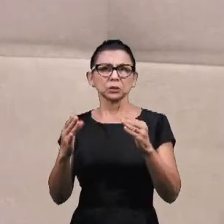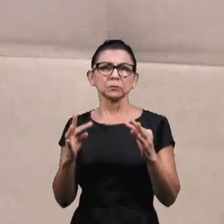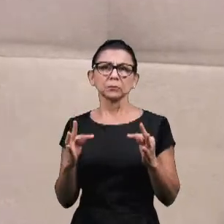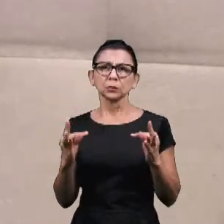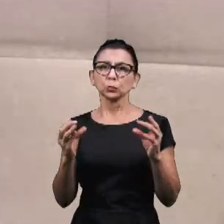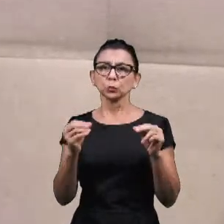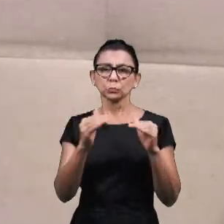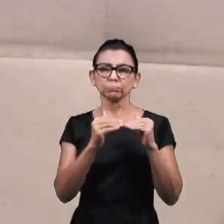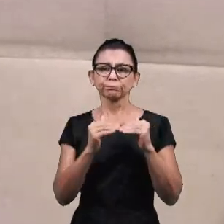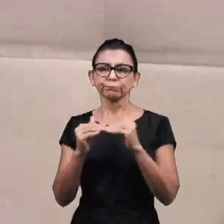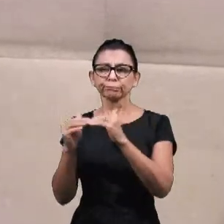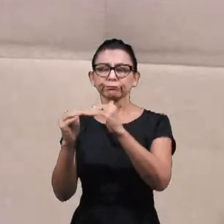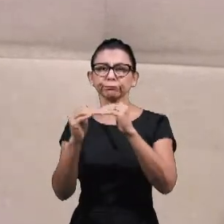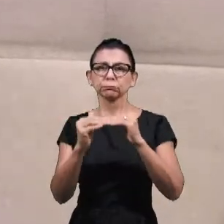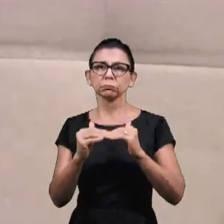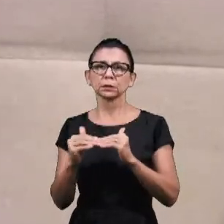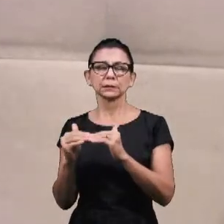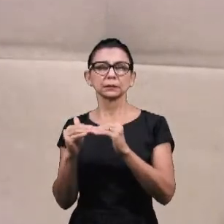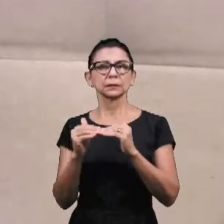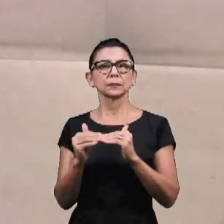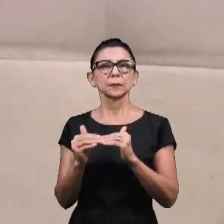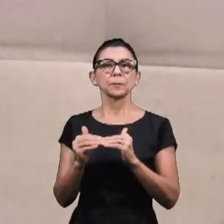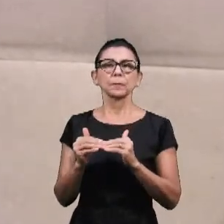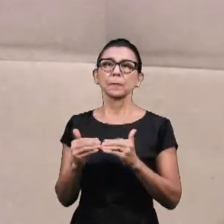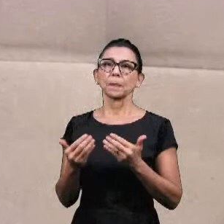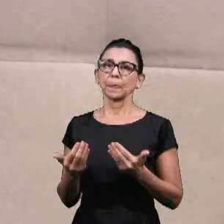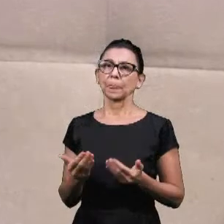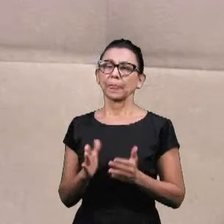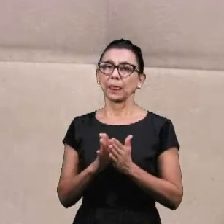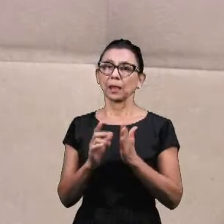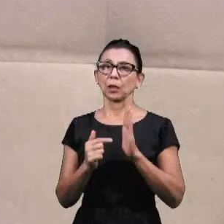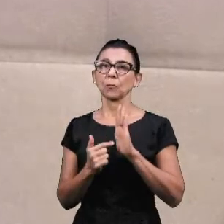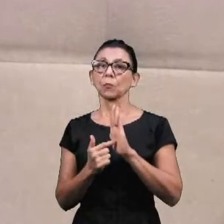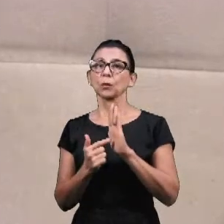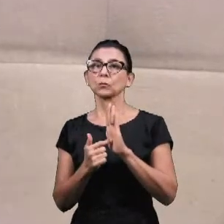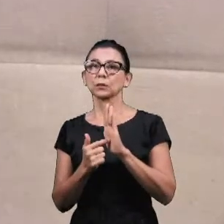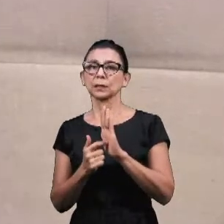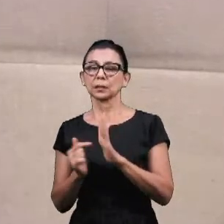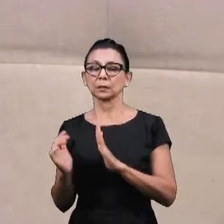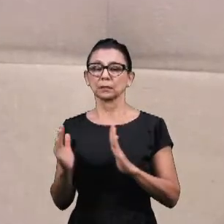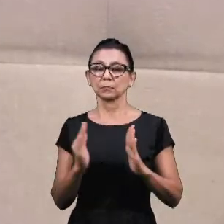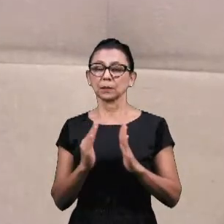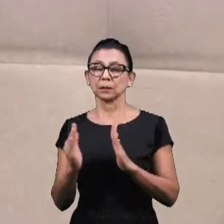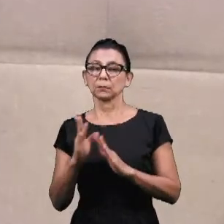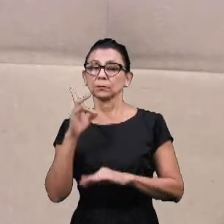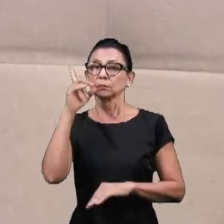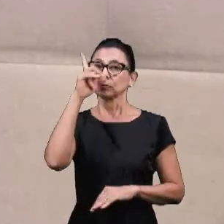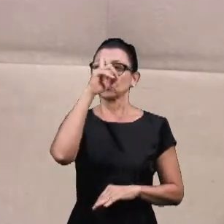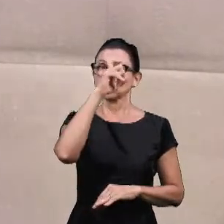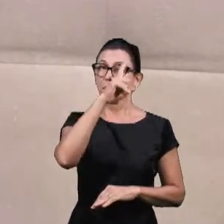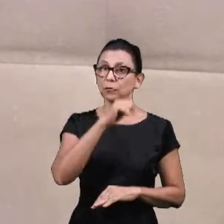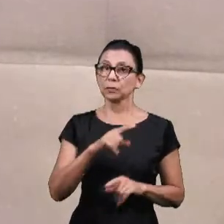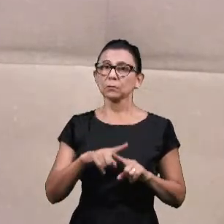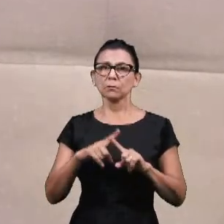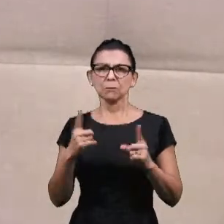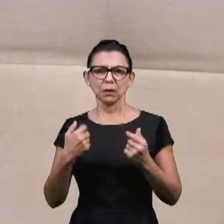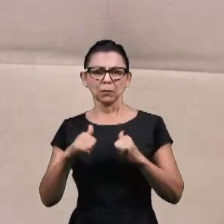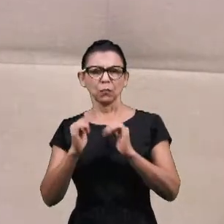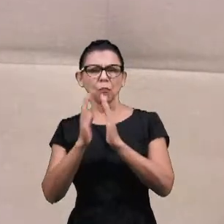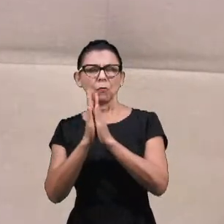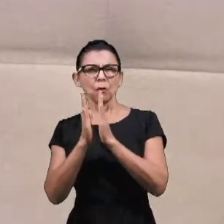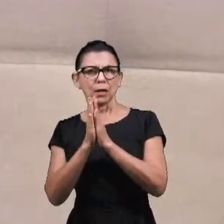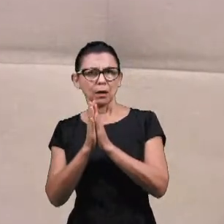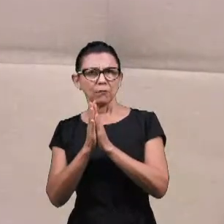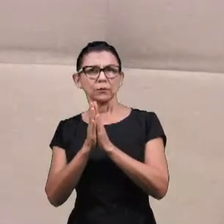Eles se viam em comum e diz a palavra do Senhor que eles estavam vivendo aquele momento glorioso e era no partir do pão e em oração,